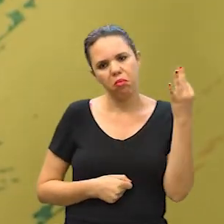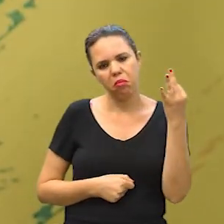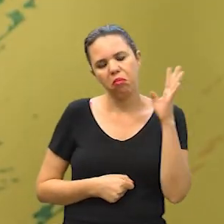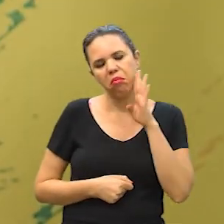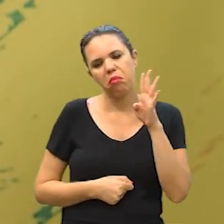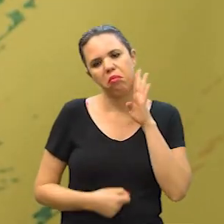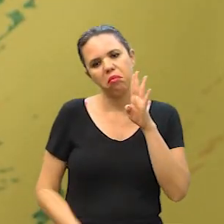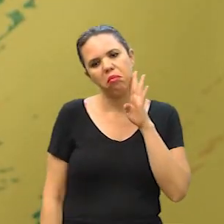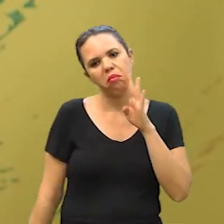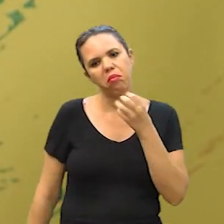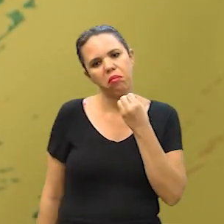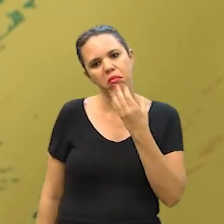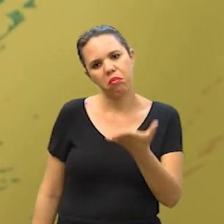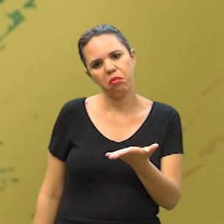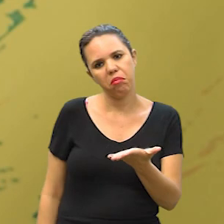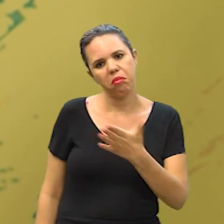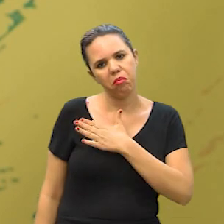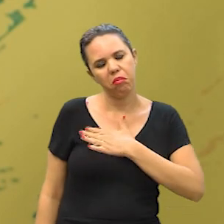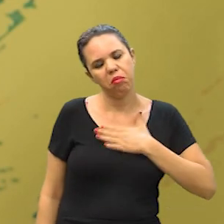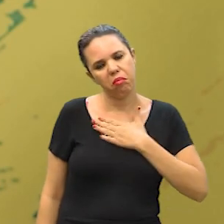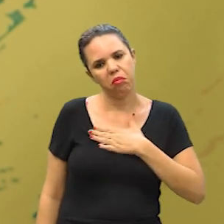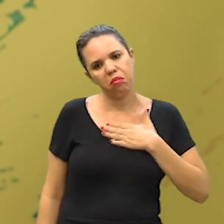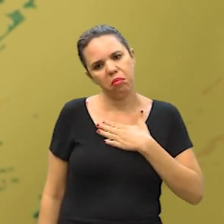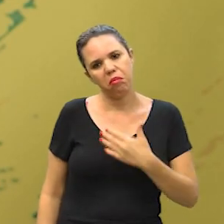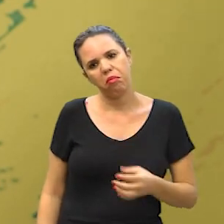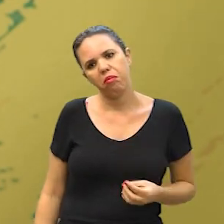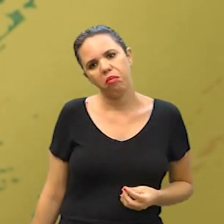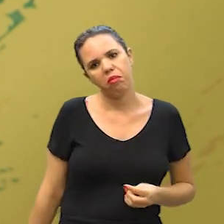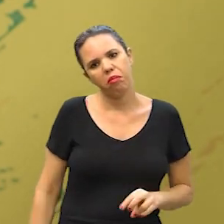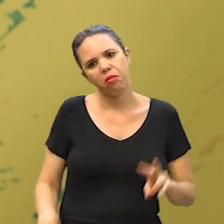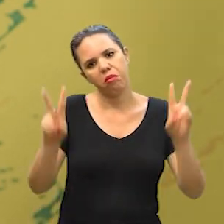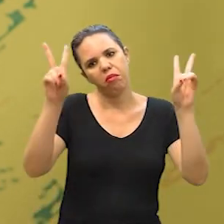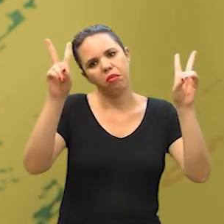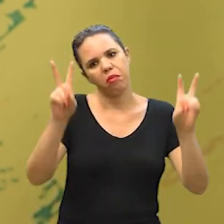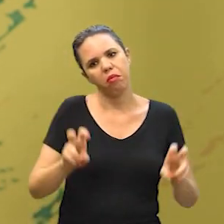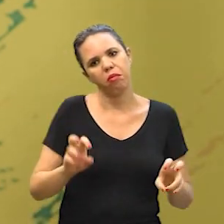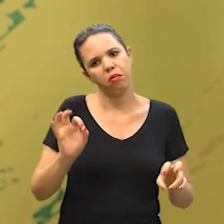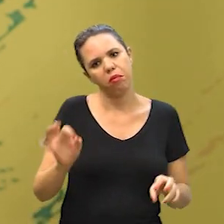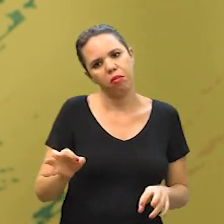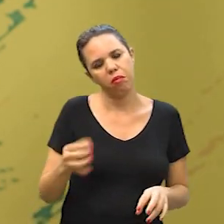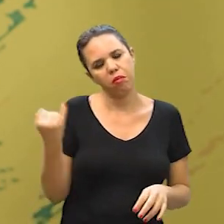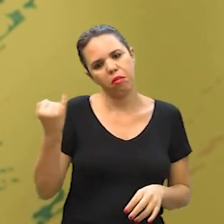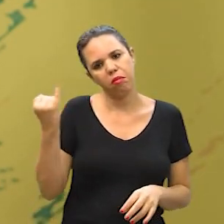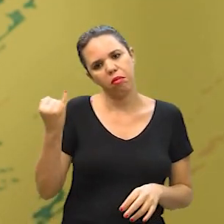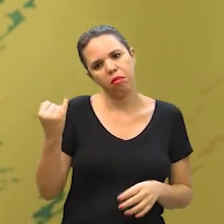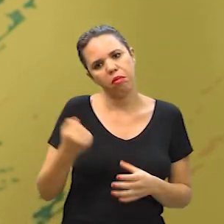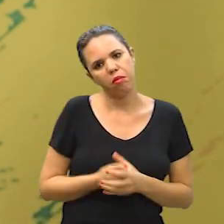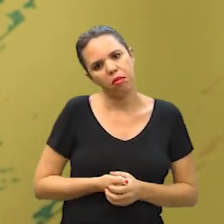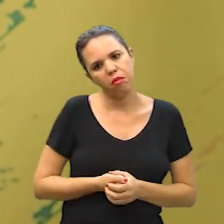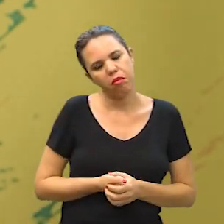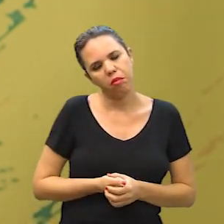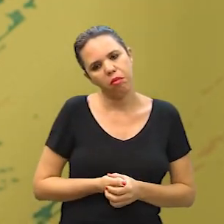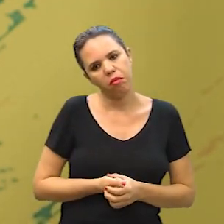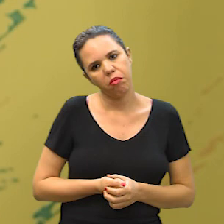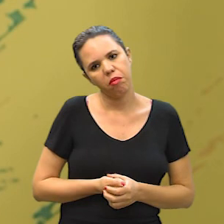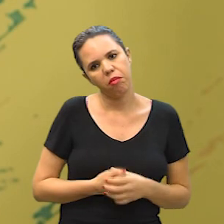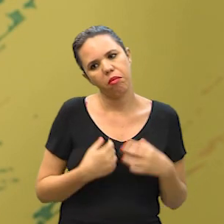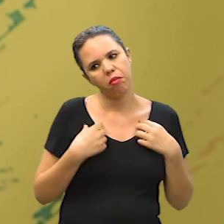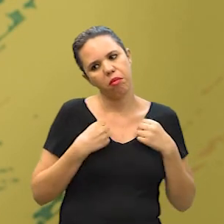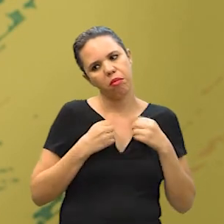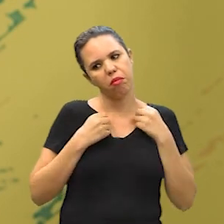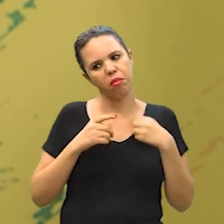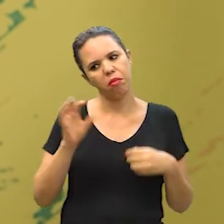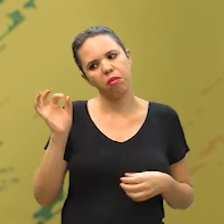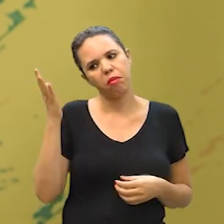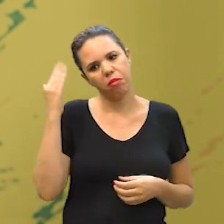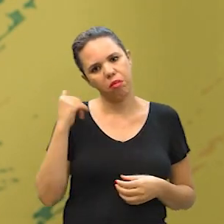muito legal, que bacana, gostei muito aí. É um assunto certamente muito importante e eu